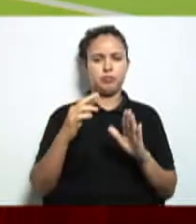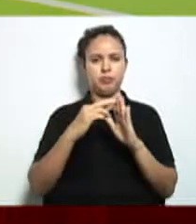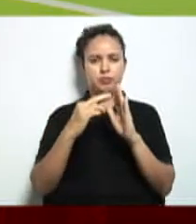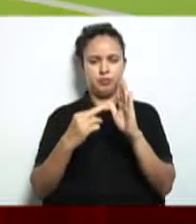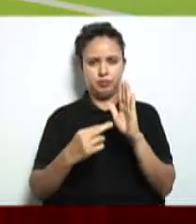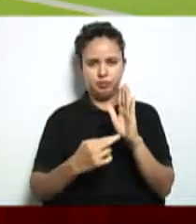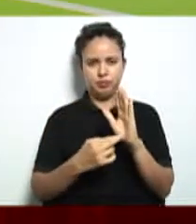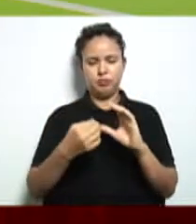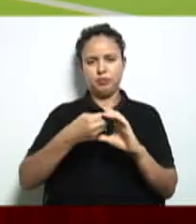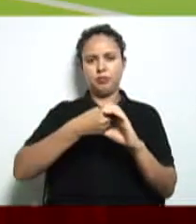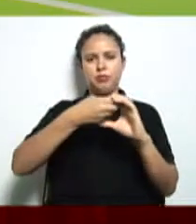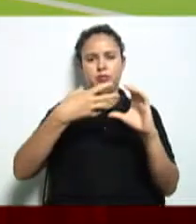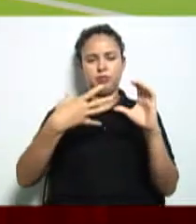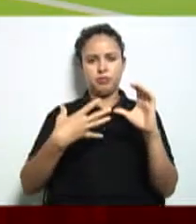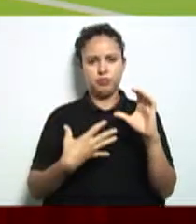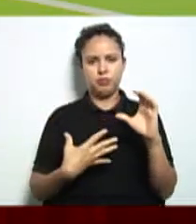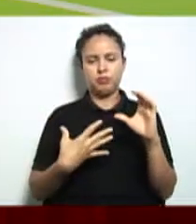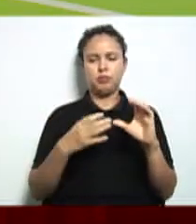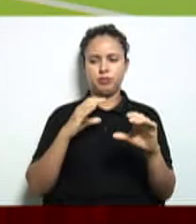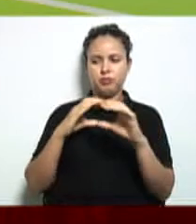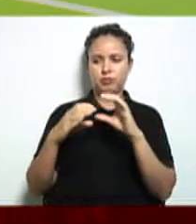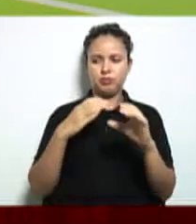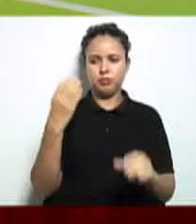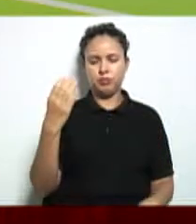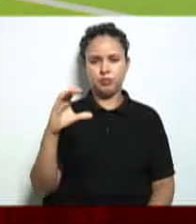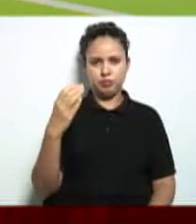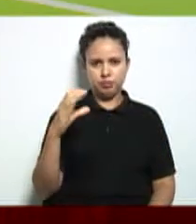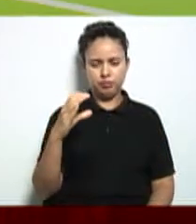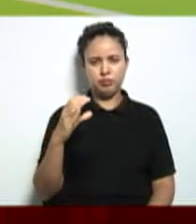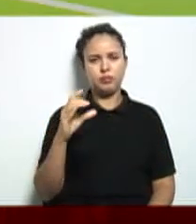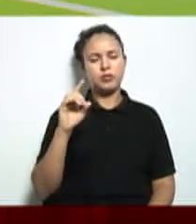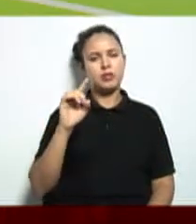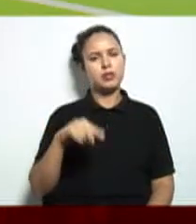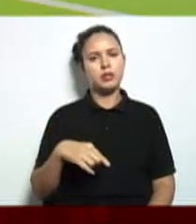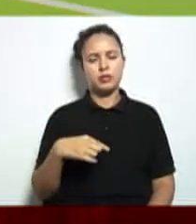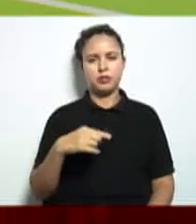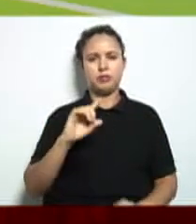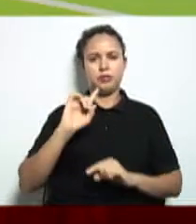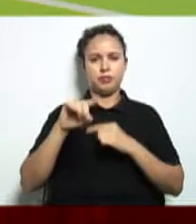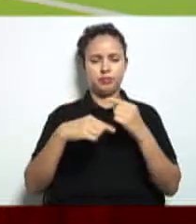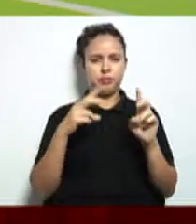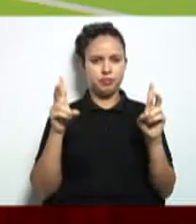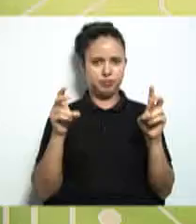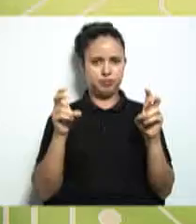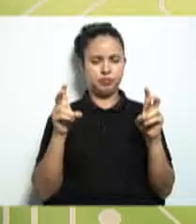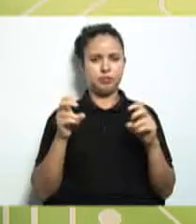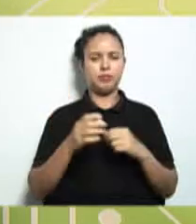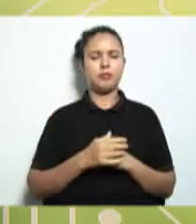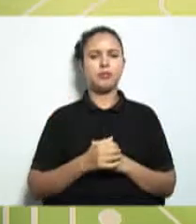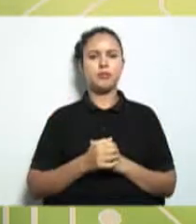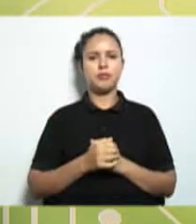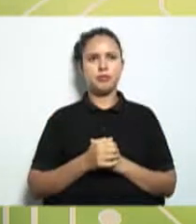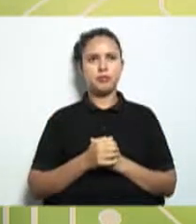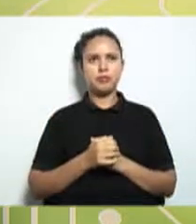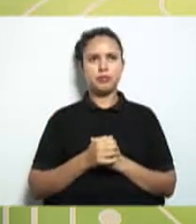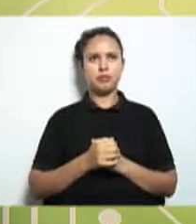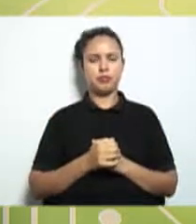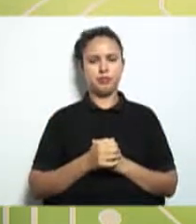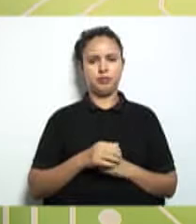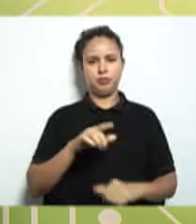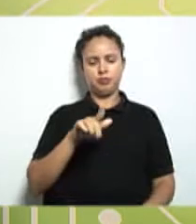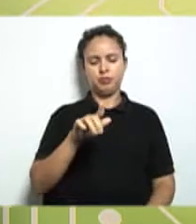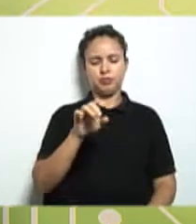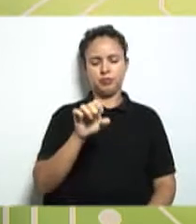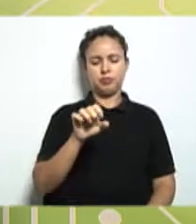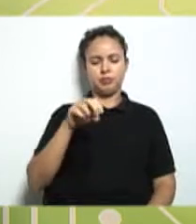algumas características da comunicação científica, que é o nosso próximo tema. Então, gênero de comunicação